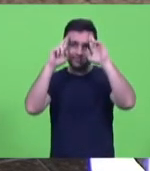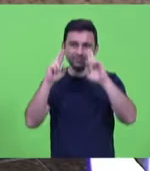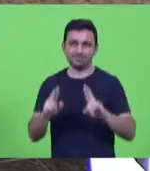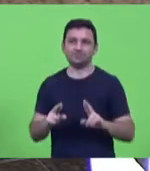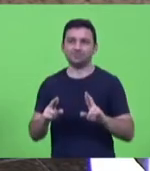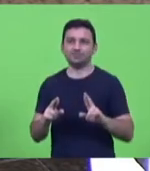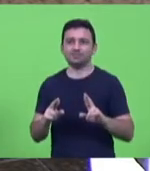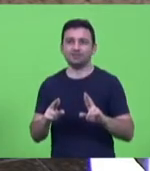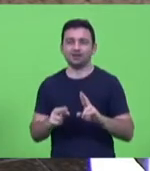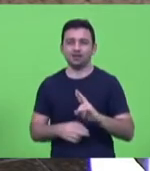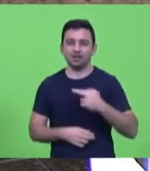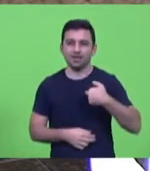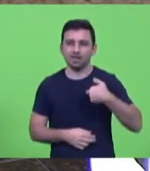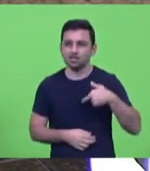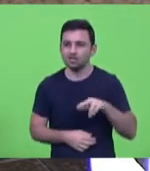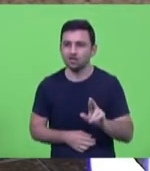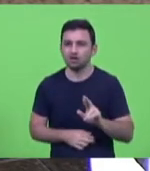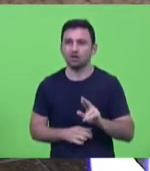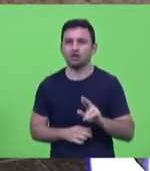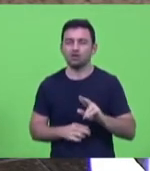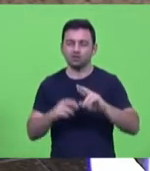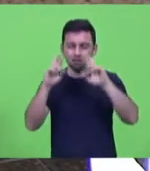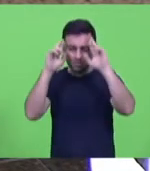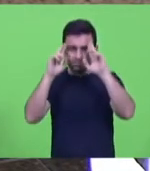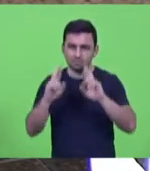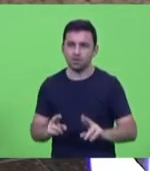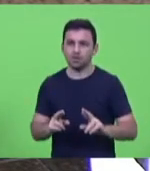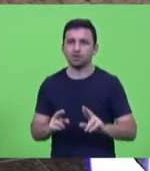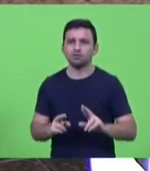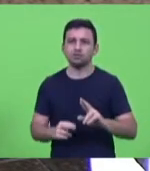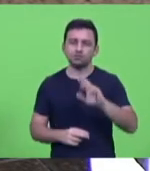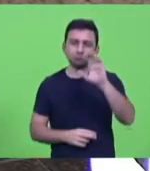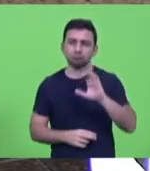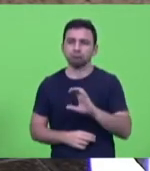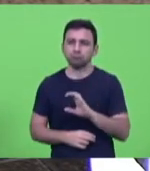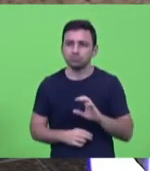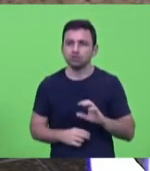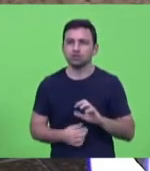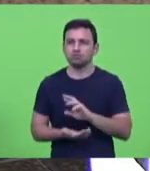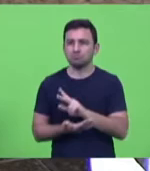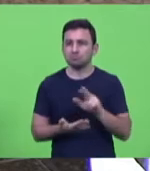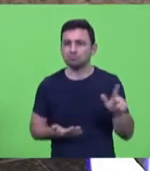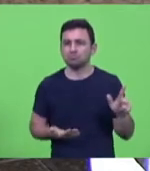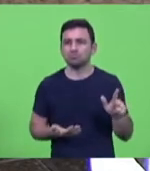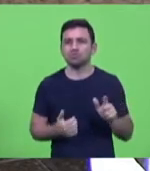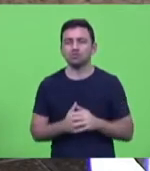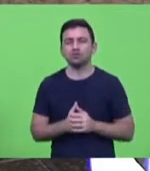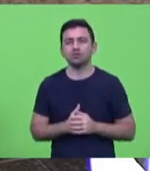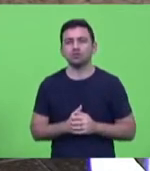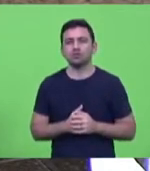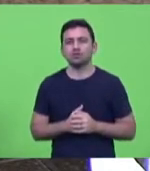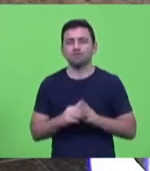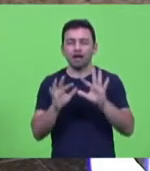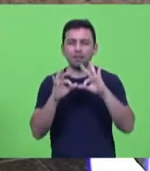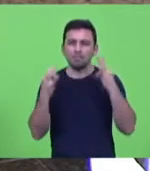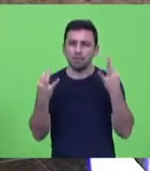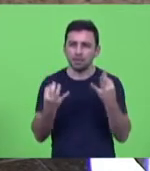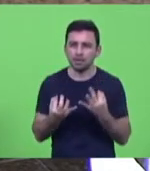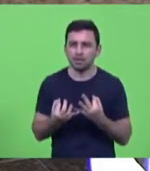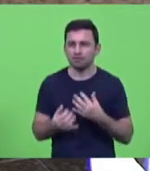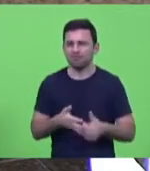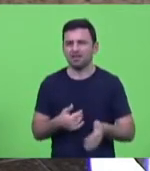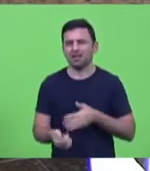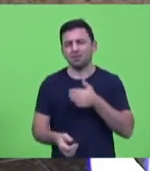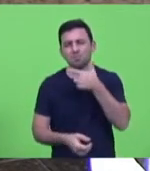a religião, que respeite o cristianismo, acima de tudo, que respeite a família. Pouco importa se é